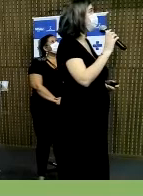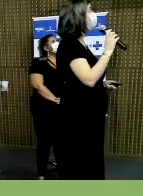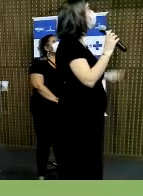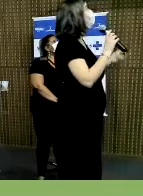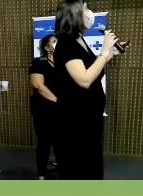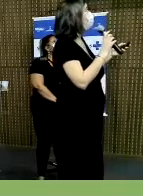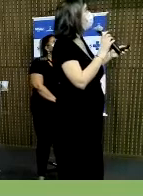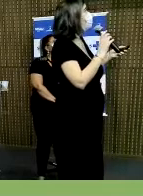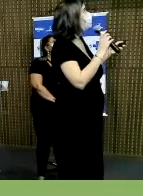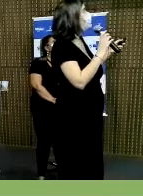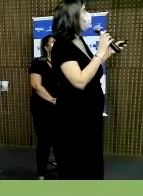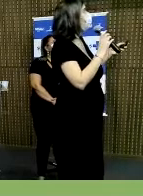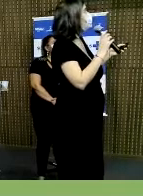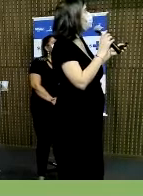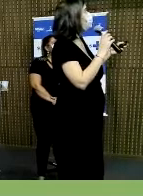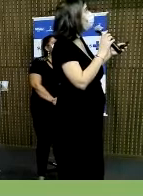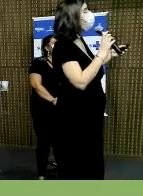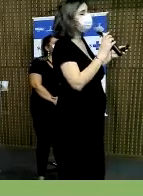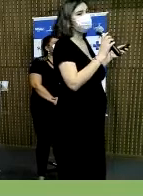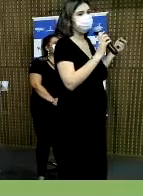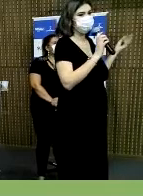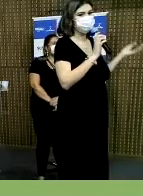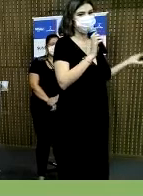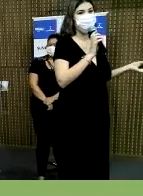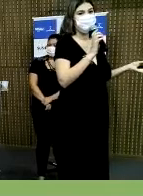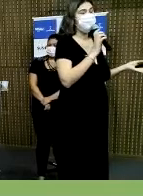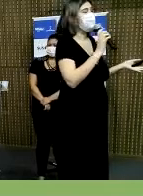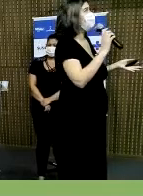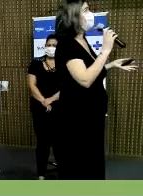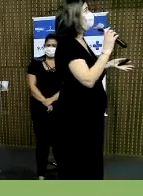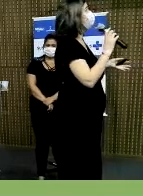100% disso. Bem como na parte de cura, nós tivemos